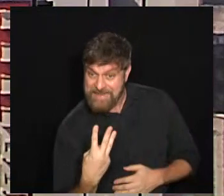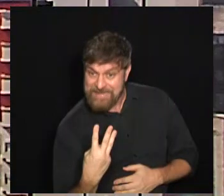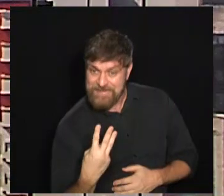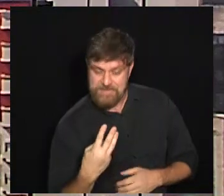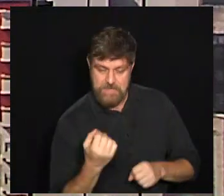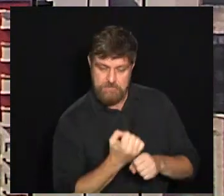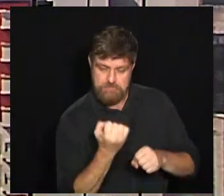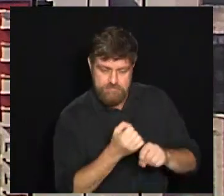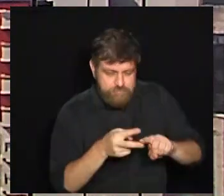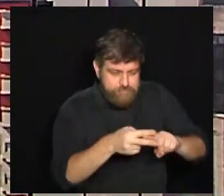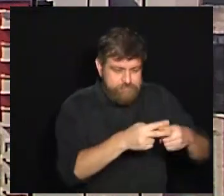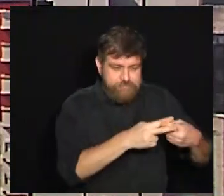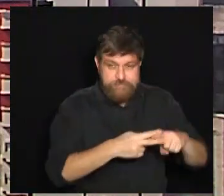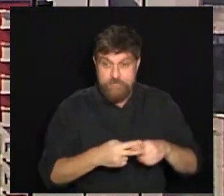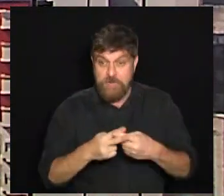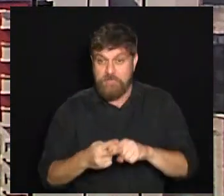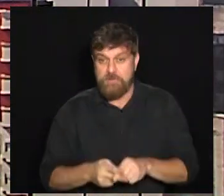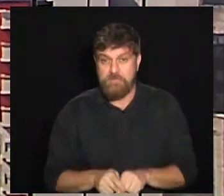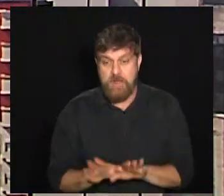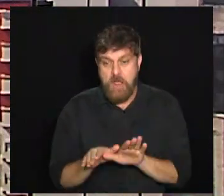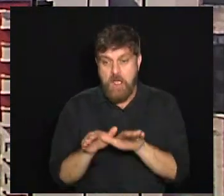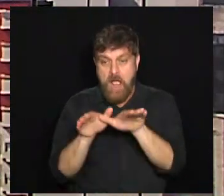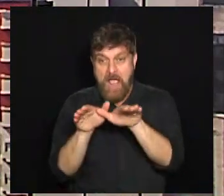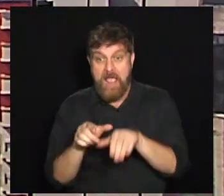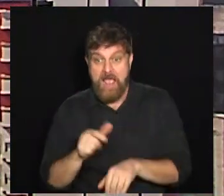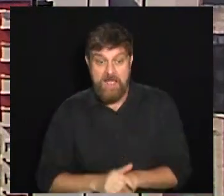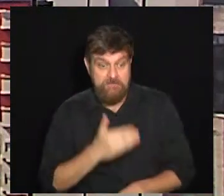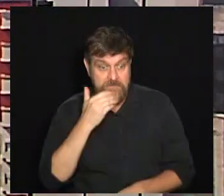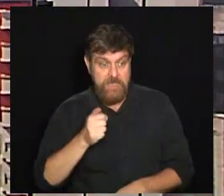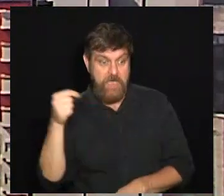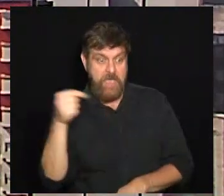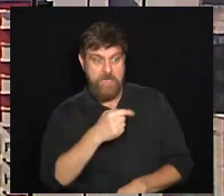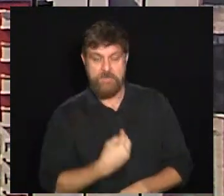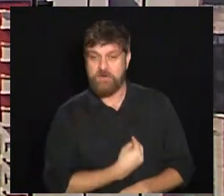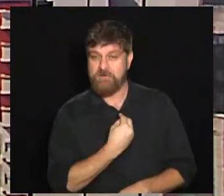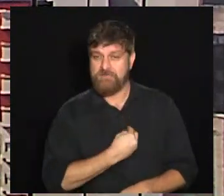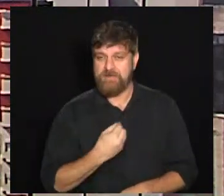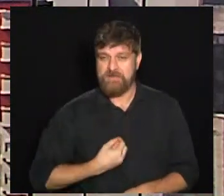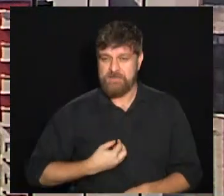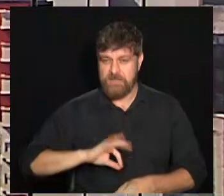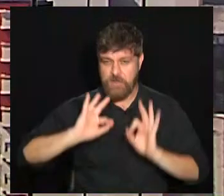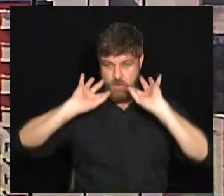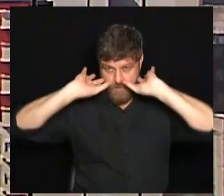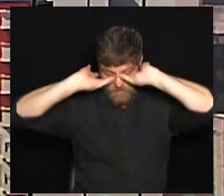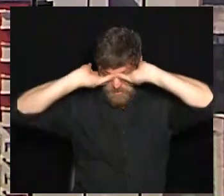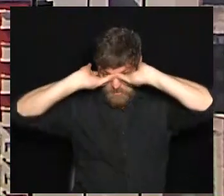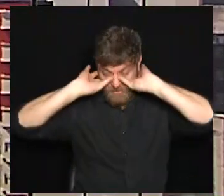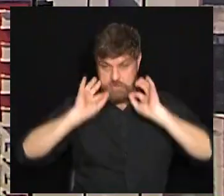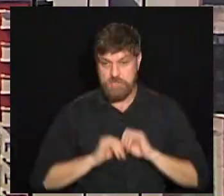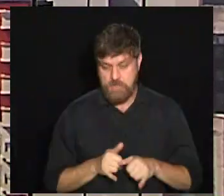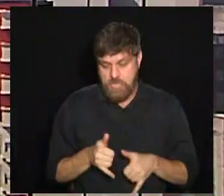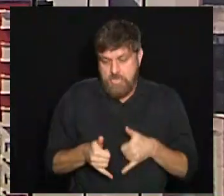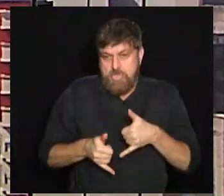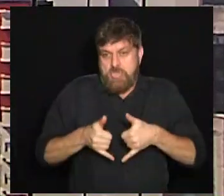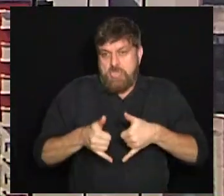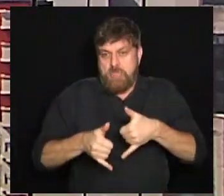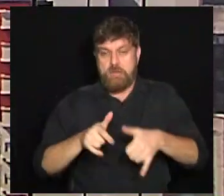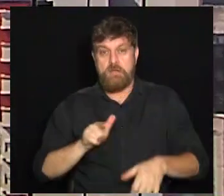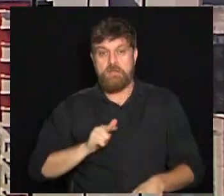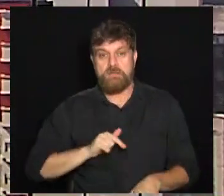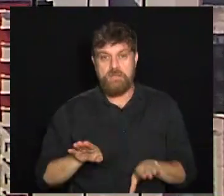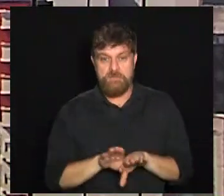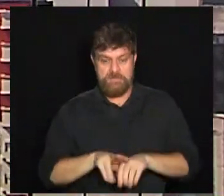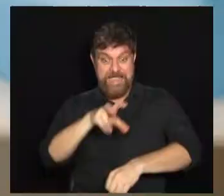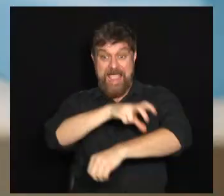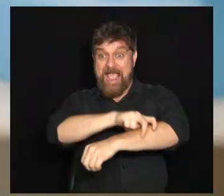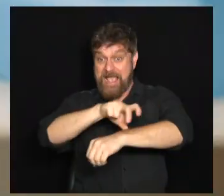acomodar melhor algumas aves. Corujas de várias espécies, siriemas e carcarás estão de casa